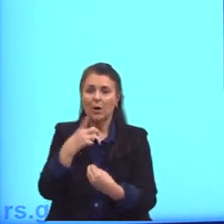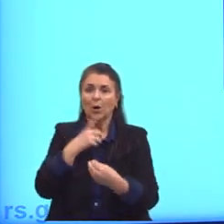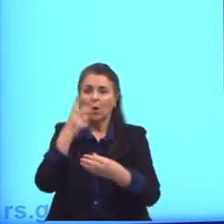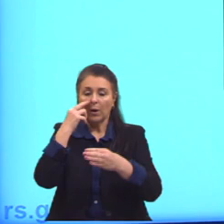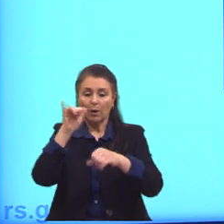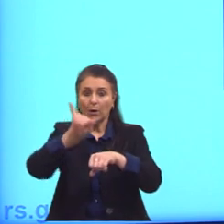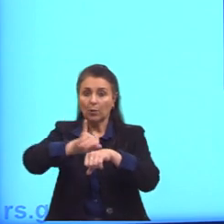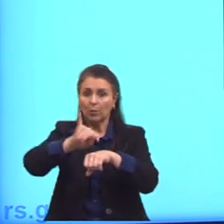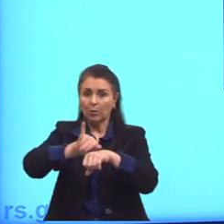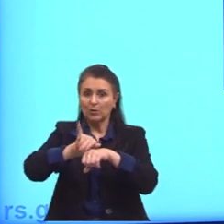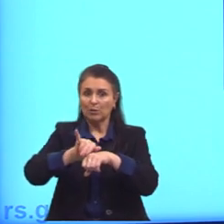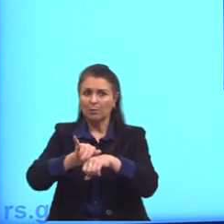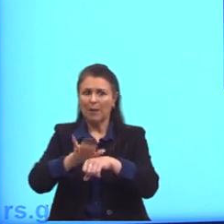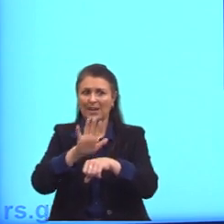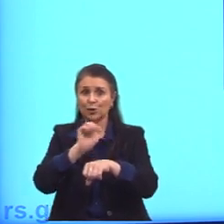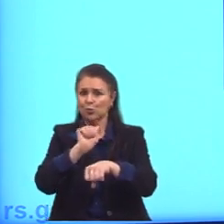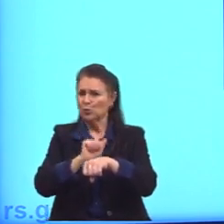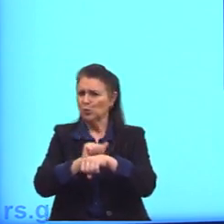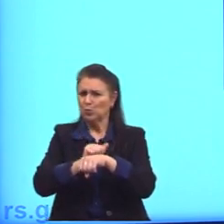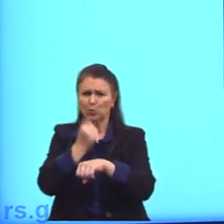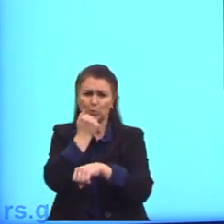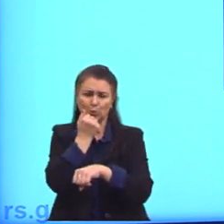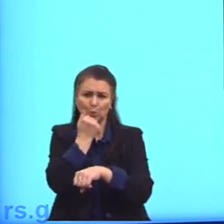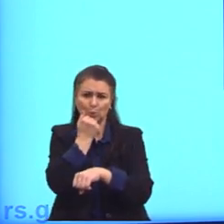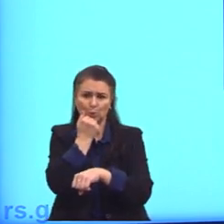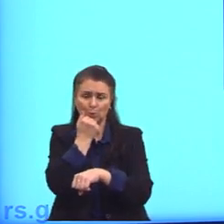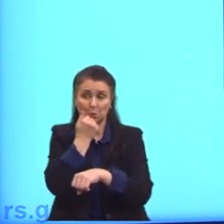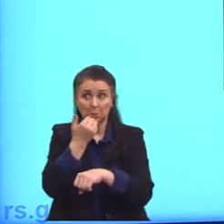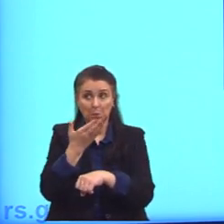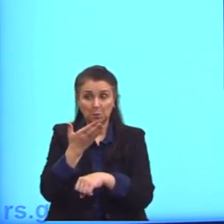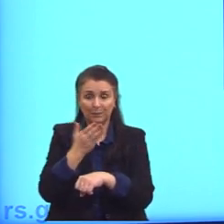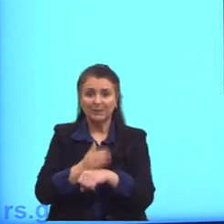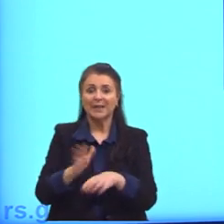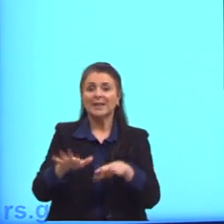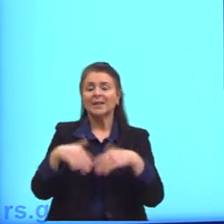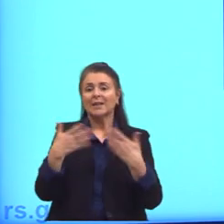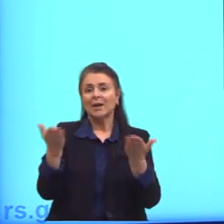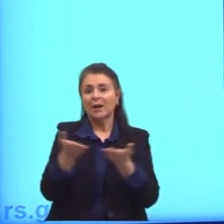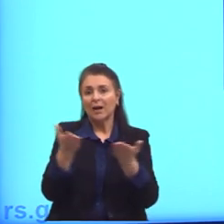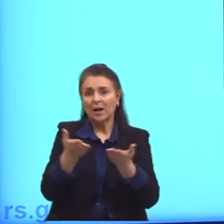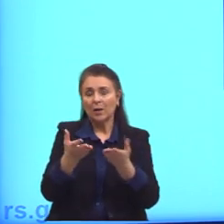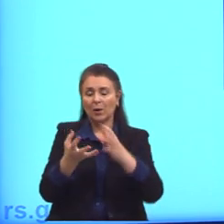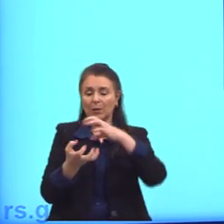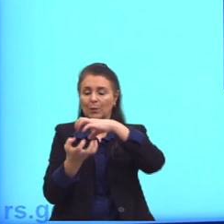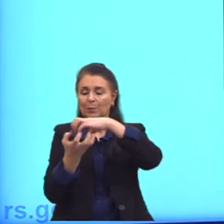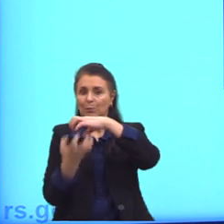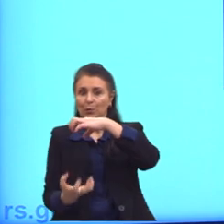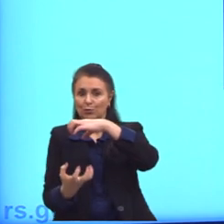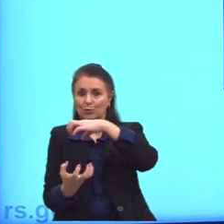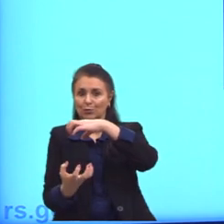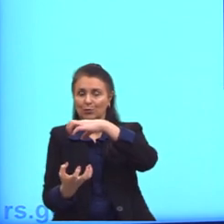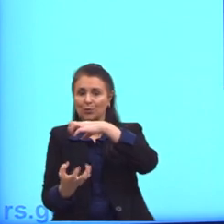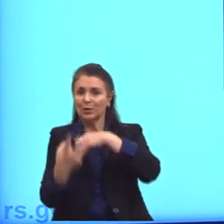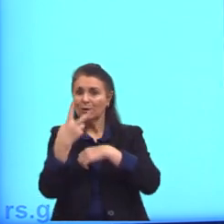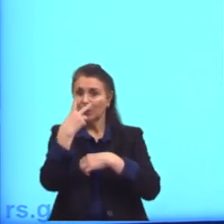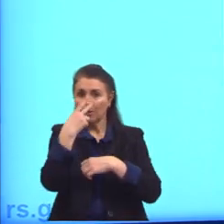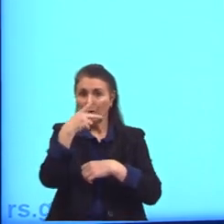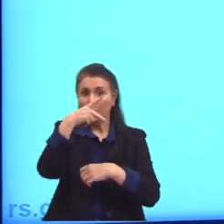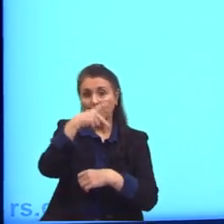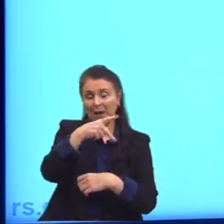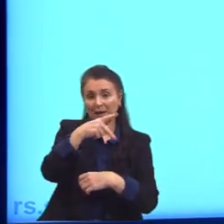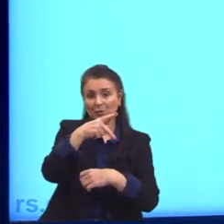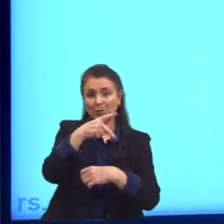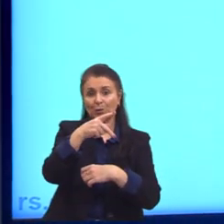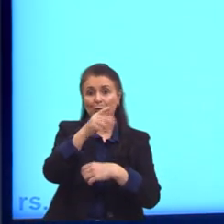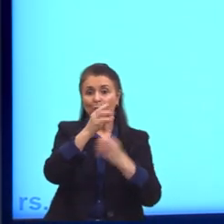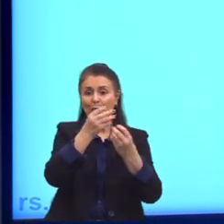largando aqui um objeto rígido certo Então nesse caso empuxo igual ao peso do